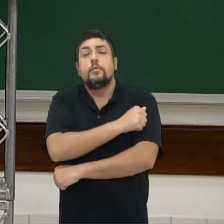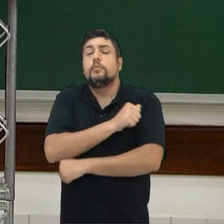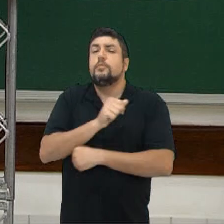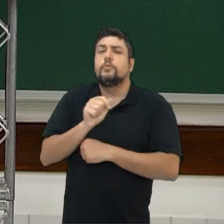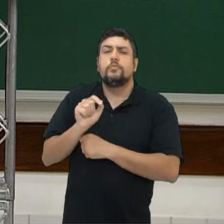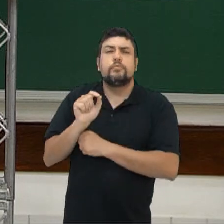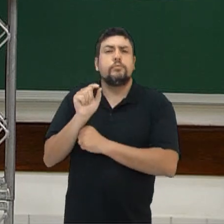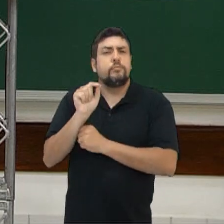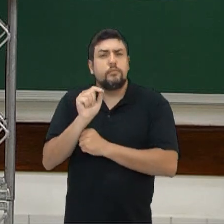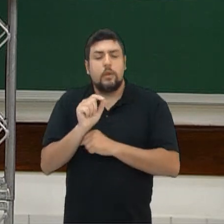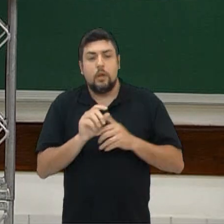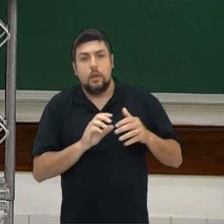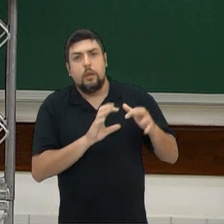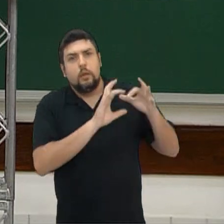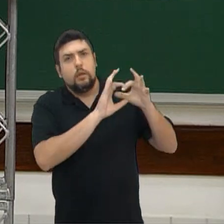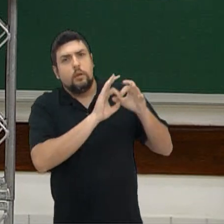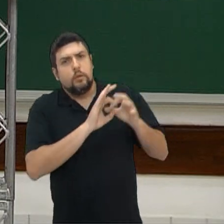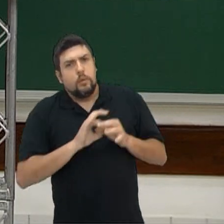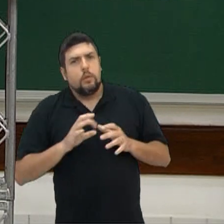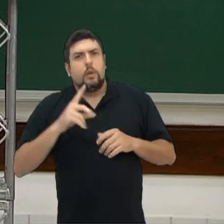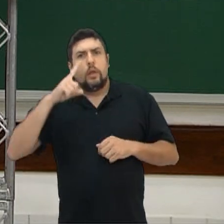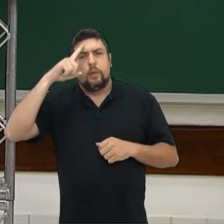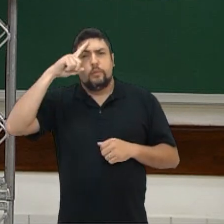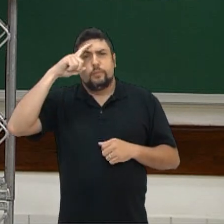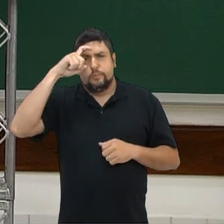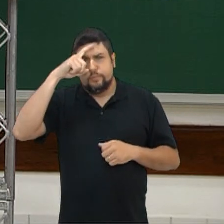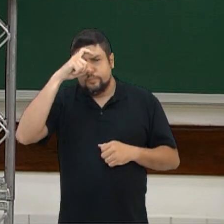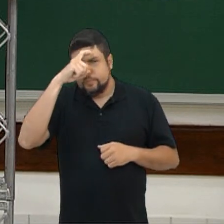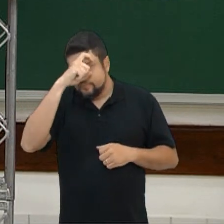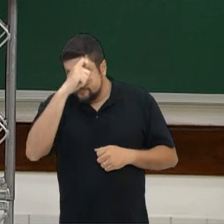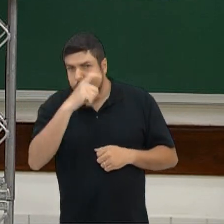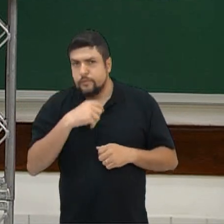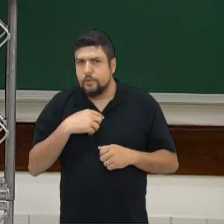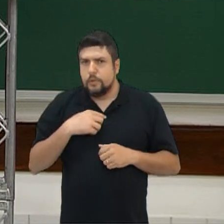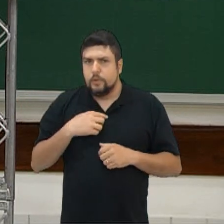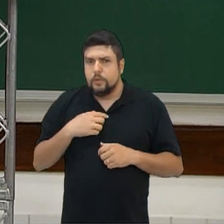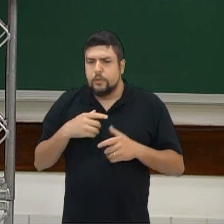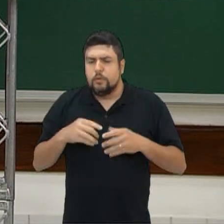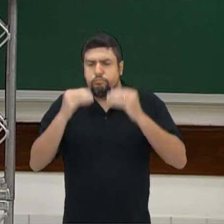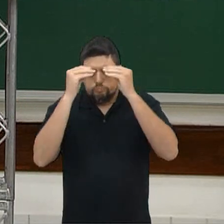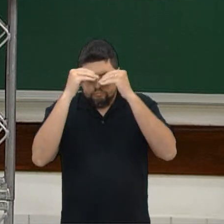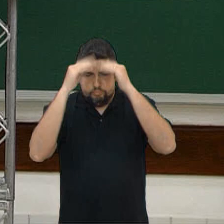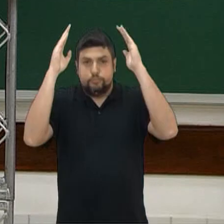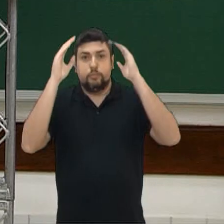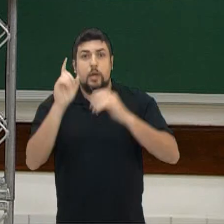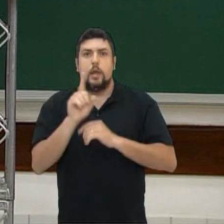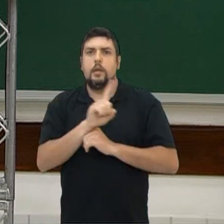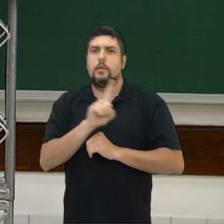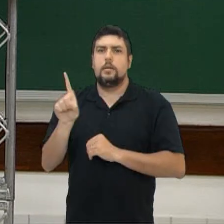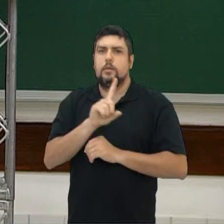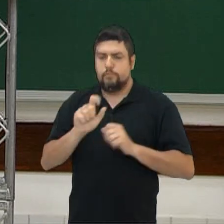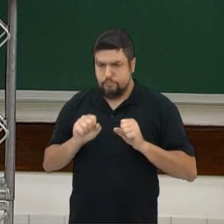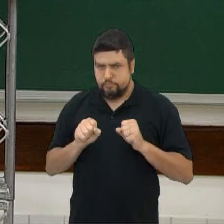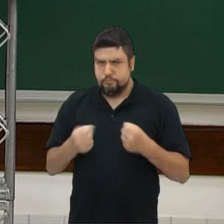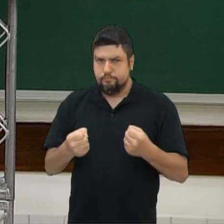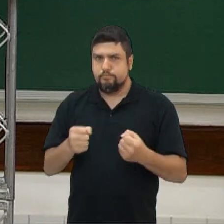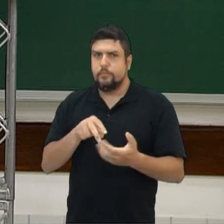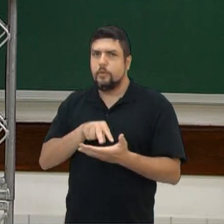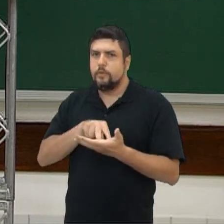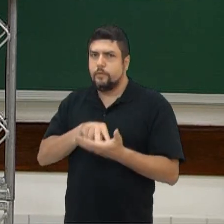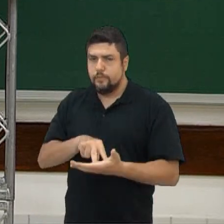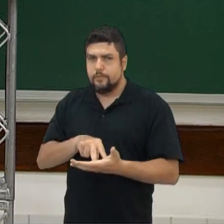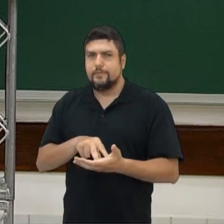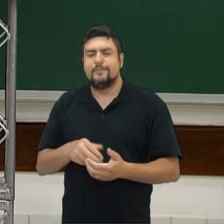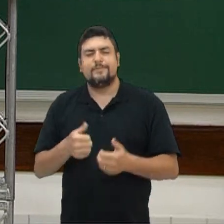que estamos vivendo, não está desistindo de estudar. Continuem assim, vale muito a pena. Posso garantir isso